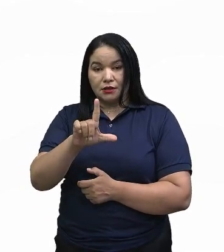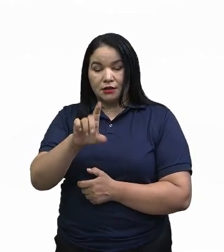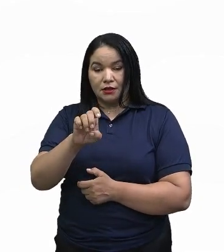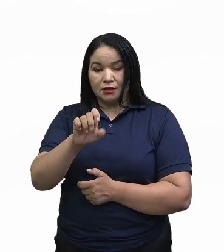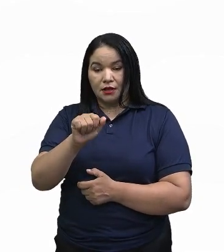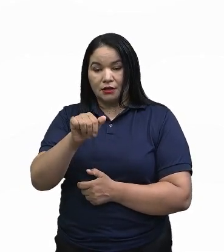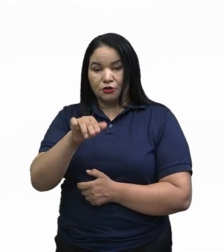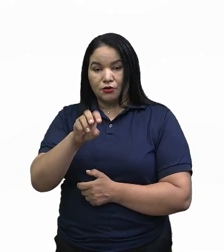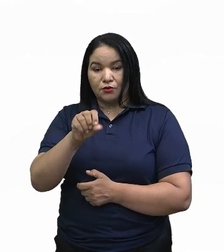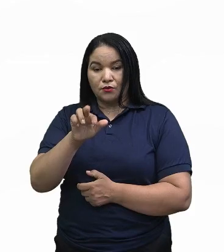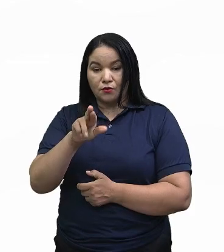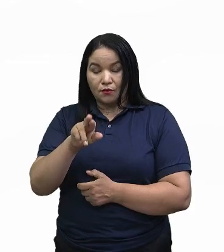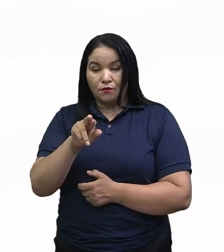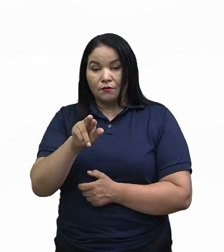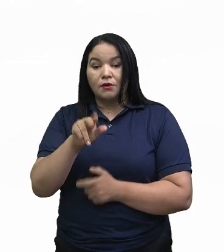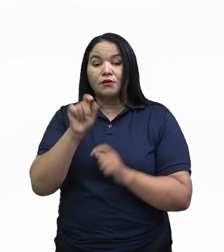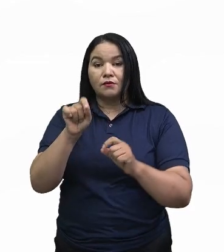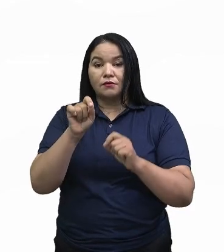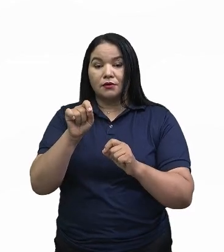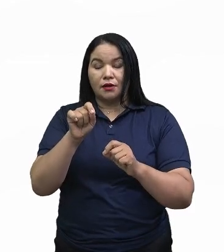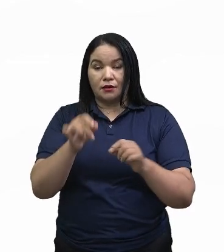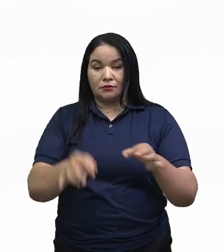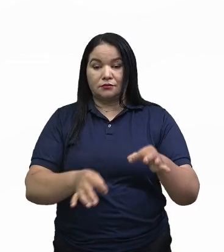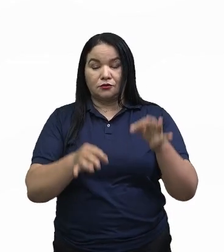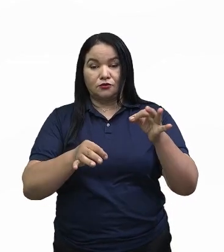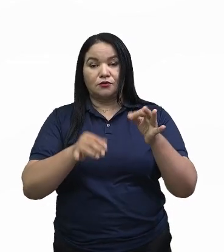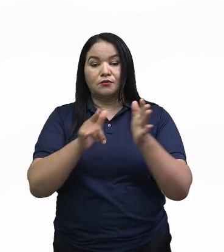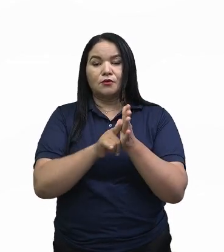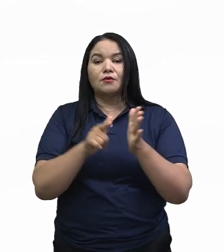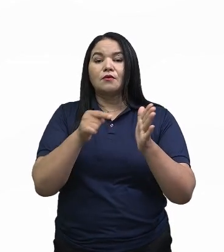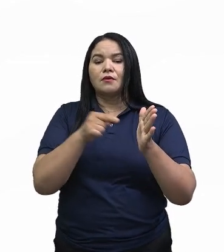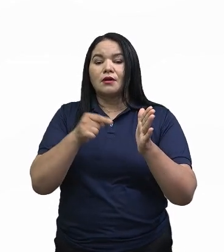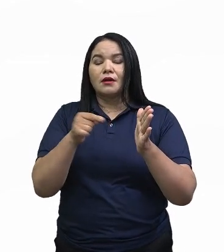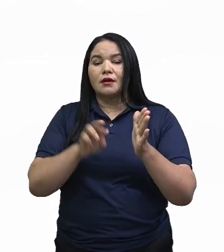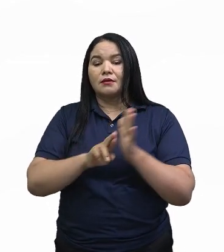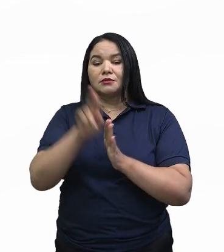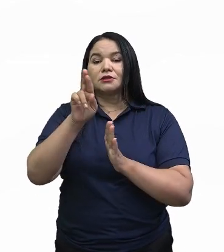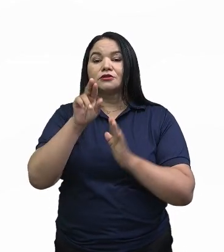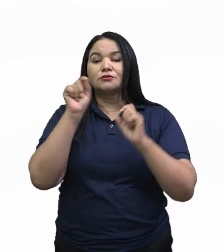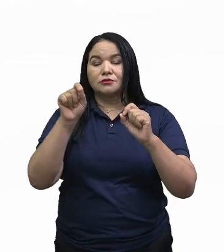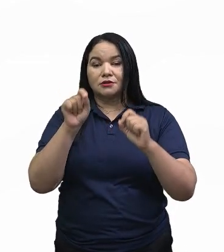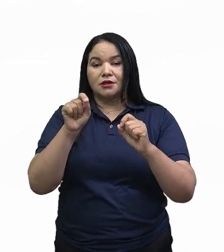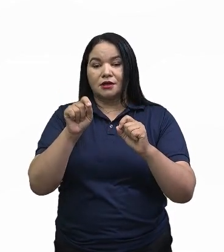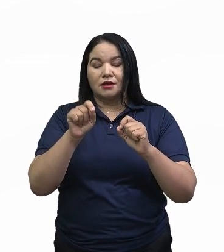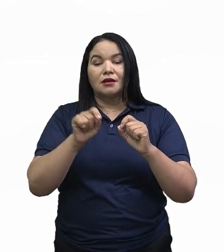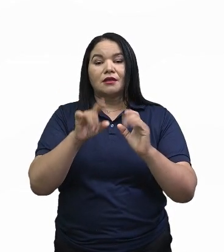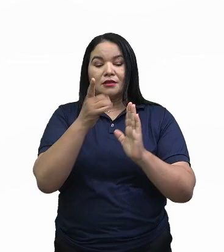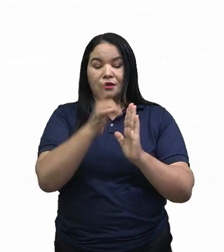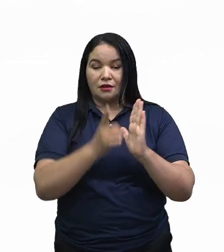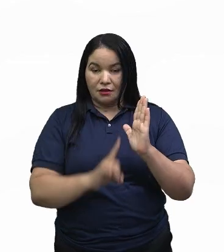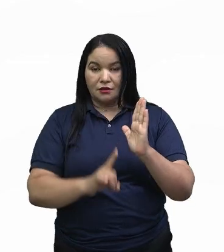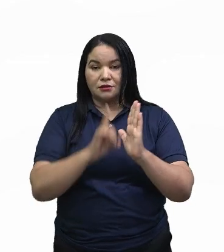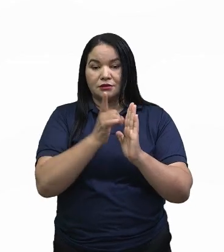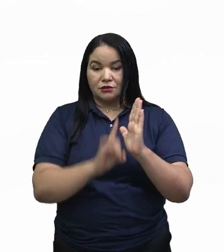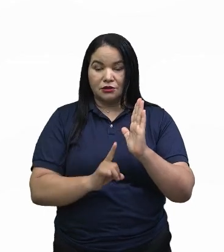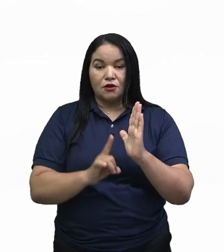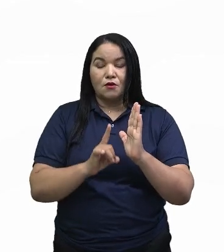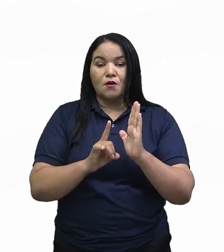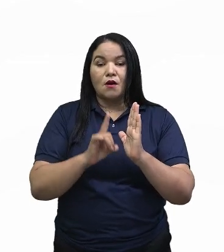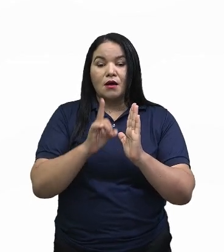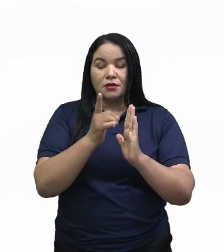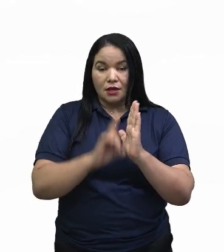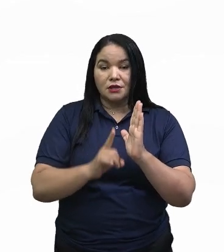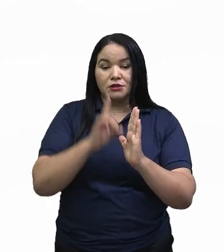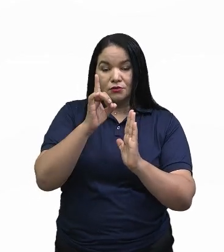Roosevelt, né, segurando aí a representação daquilo que seria essa declaração. Então, essa é